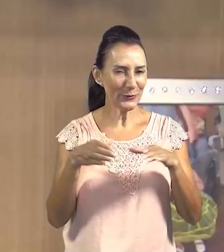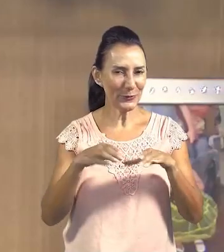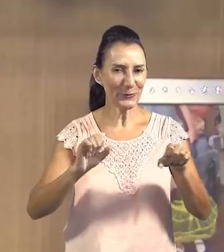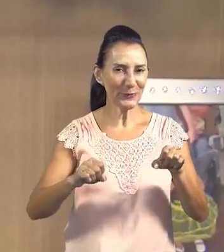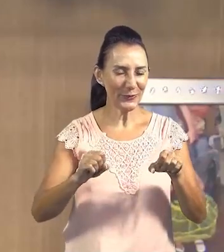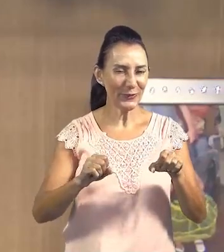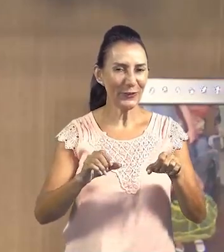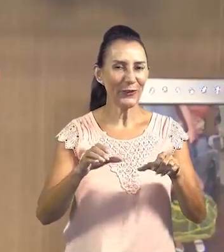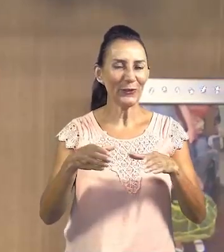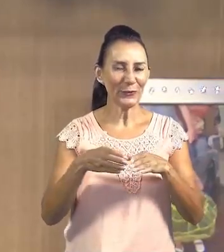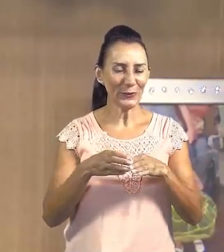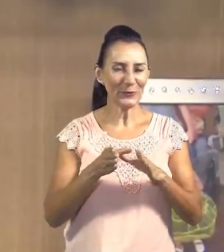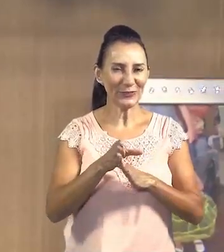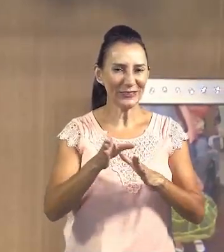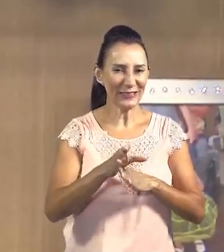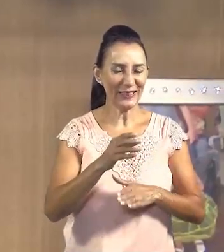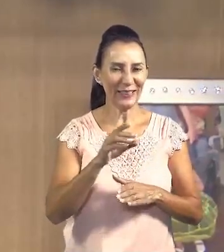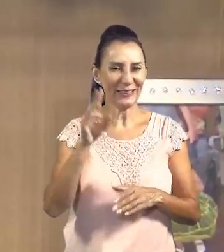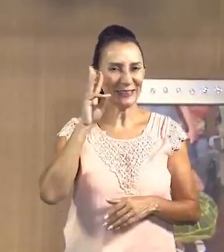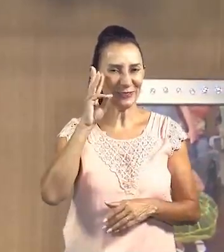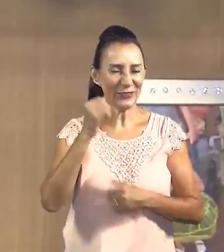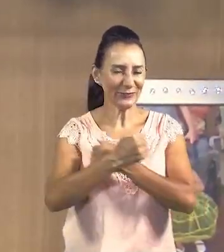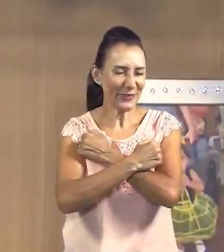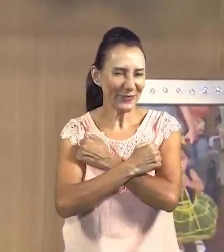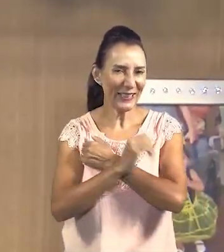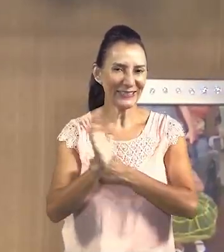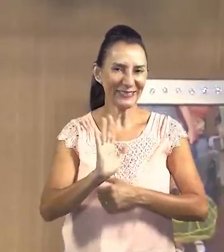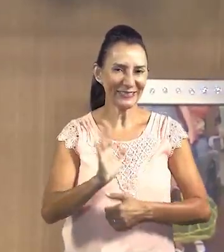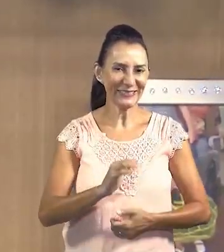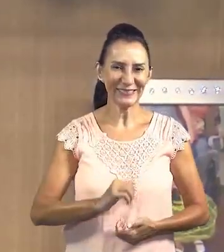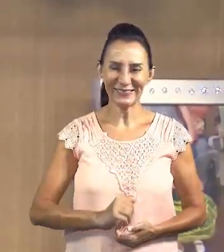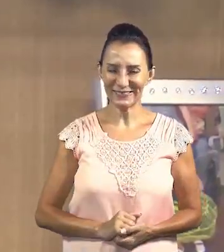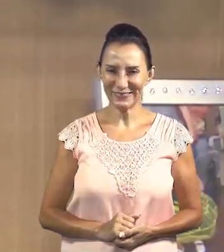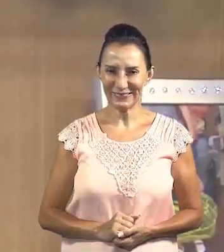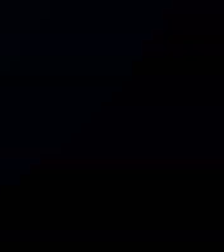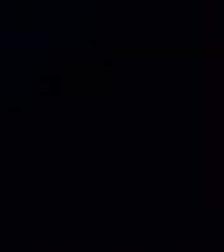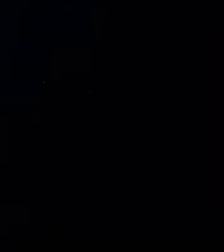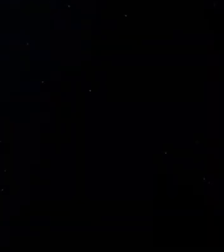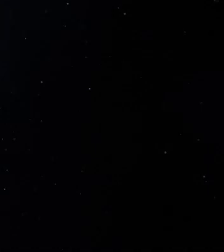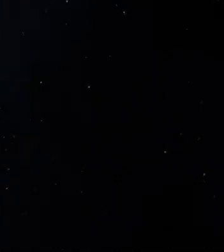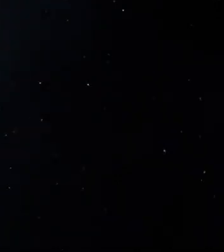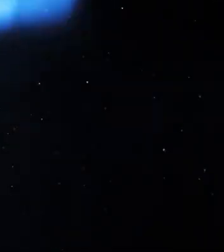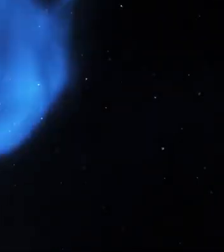na segunda-feira e o Conselho de Pastores na terça-feira. Um abraço, meu amado.